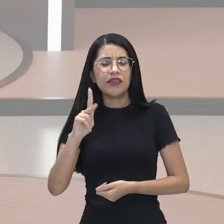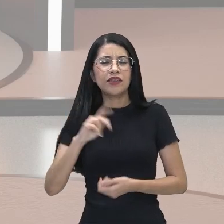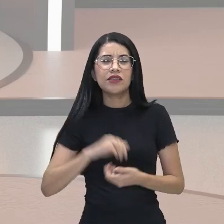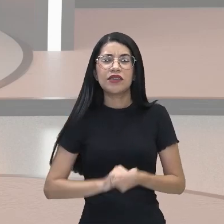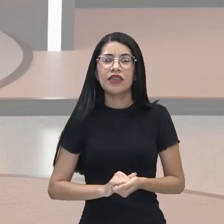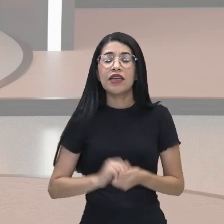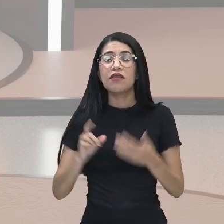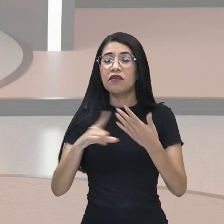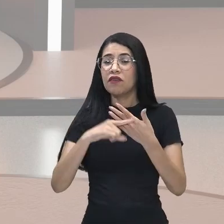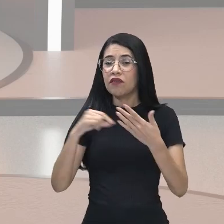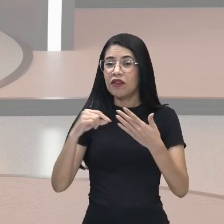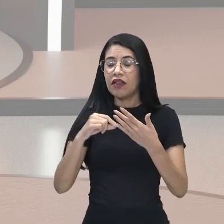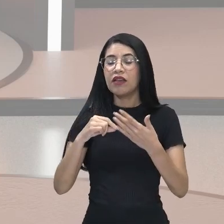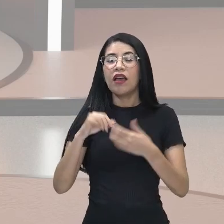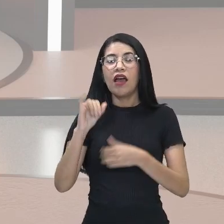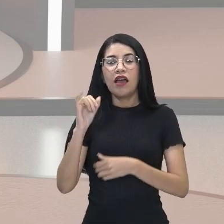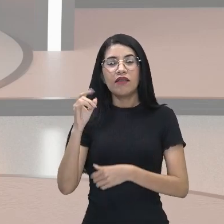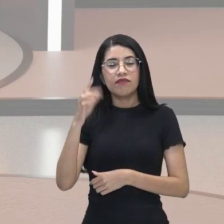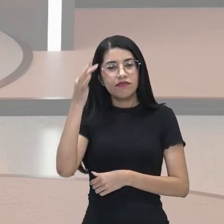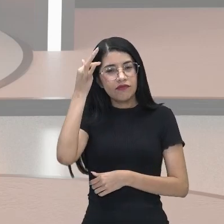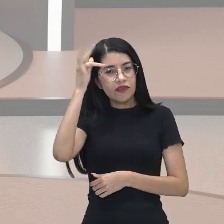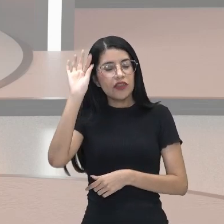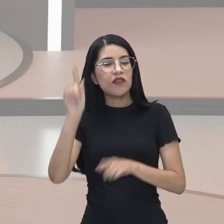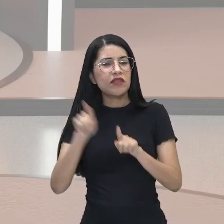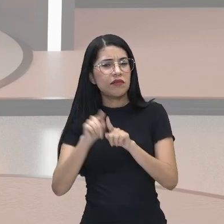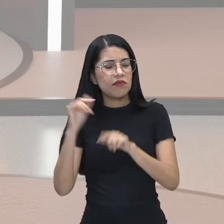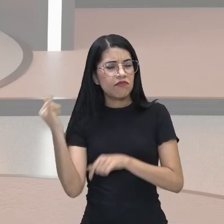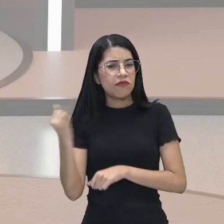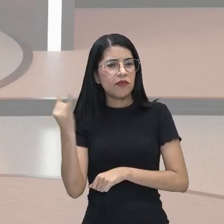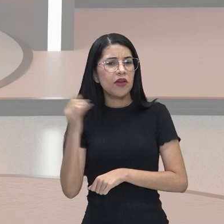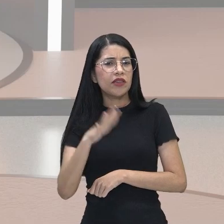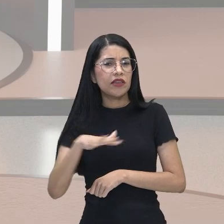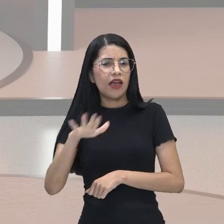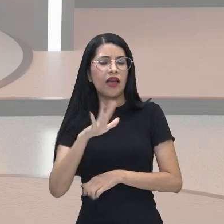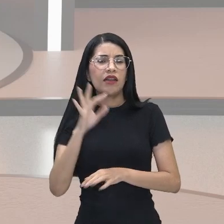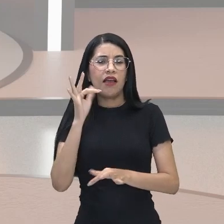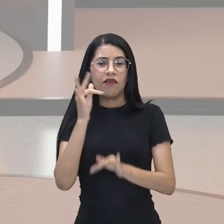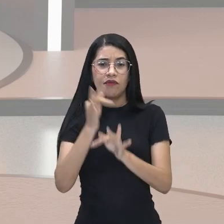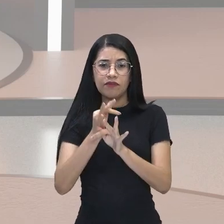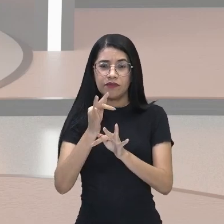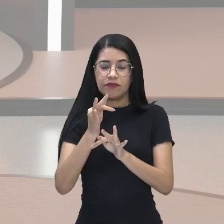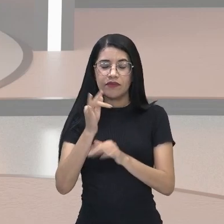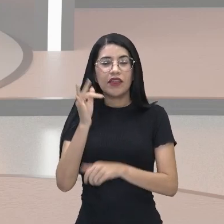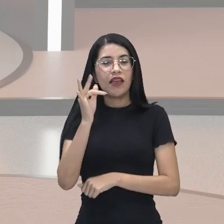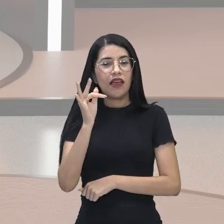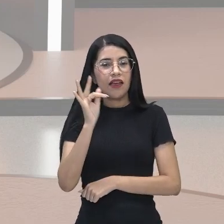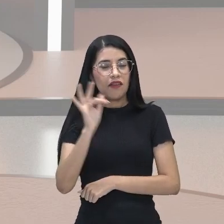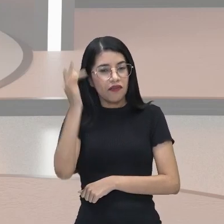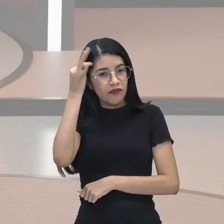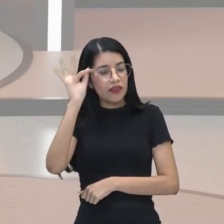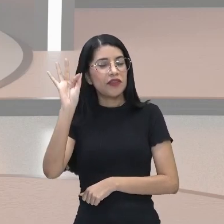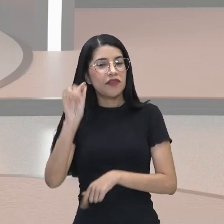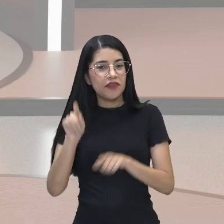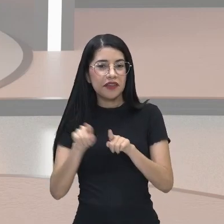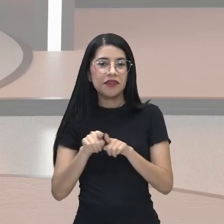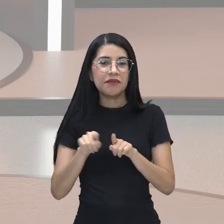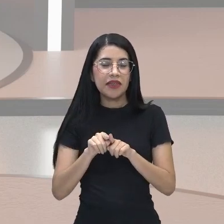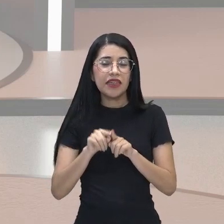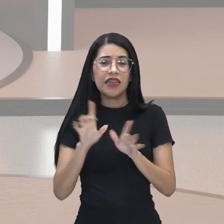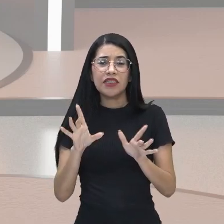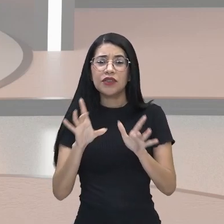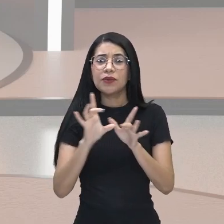Outro filósofo extremamente importante da história da filosofia, e que ele vai fazer o quê? Ele vai tentar